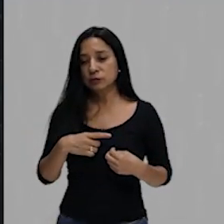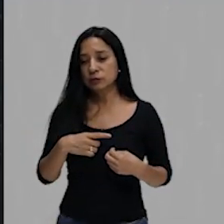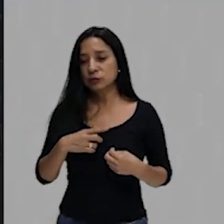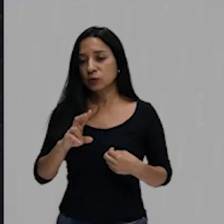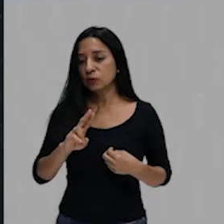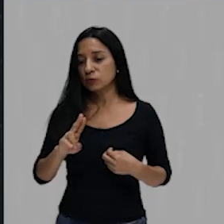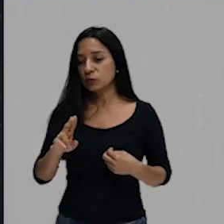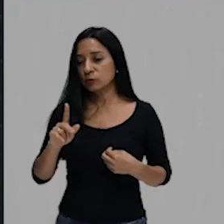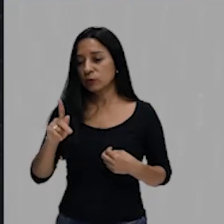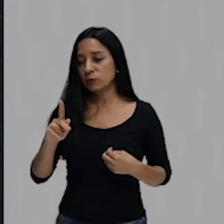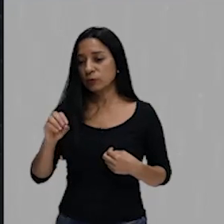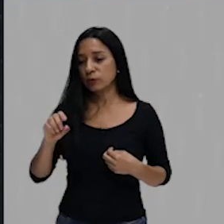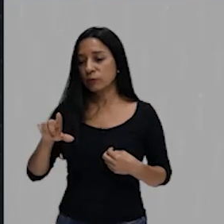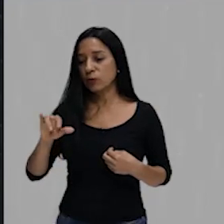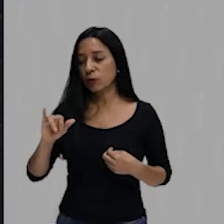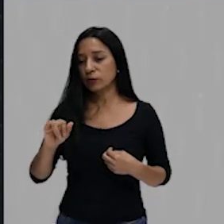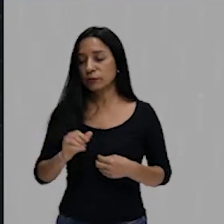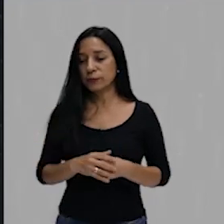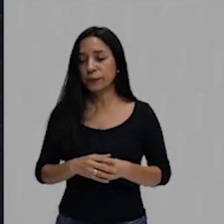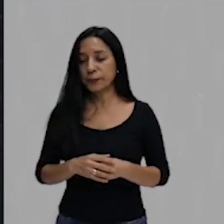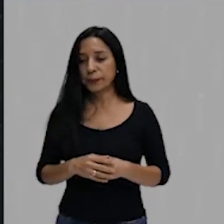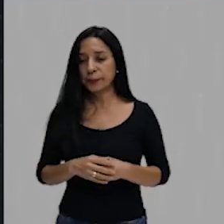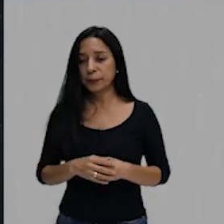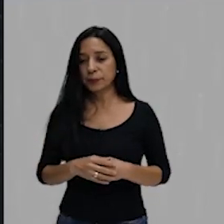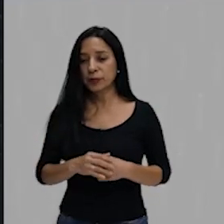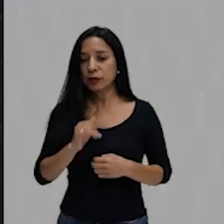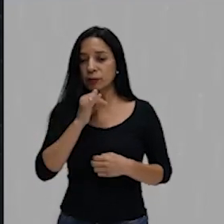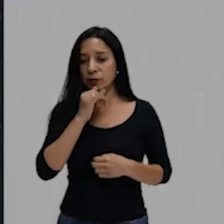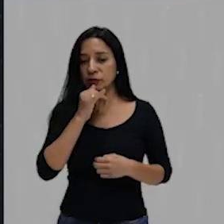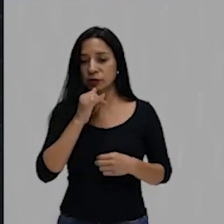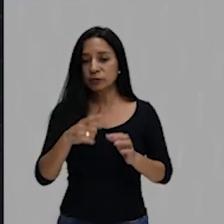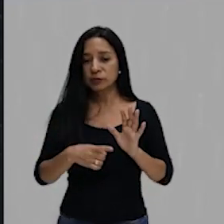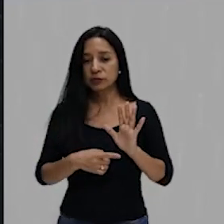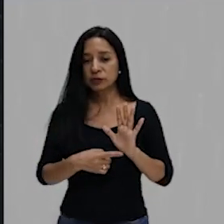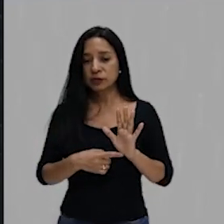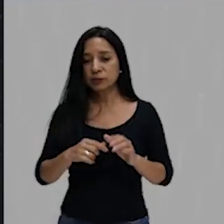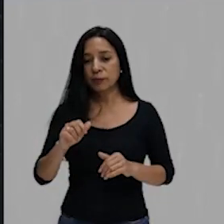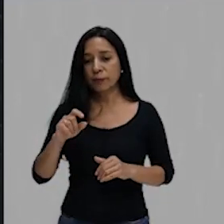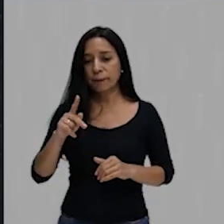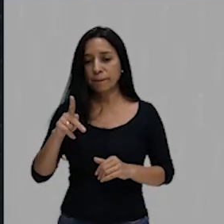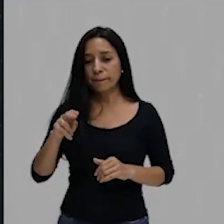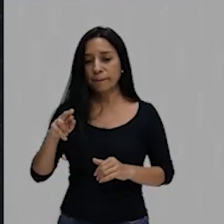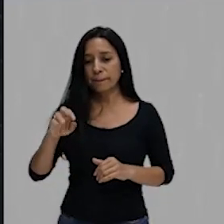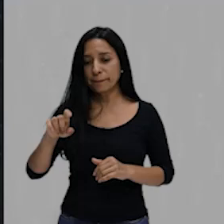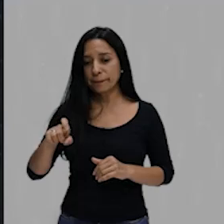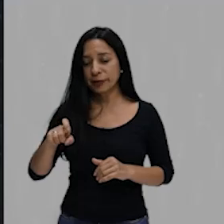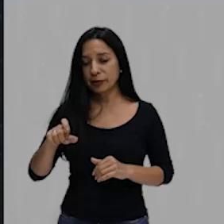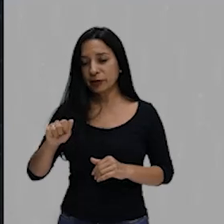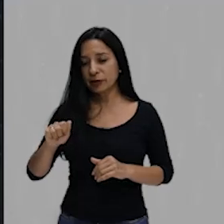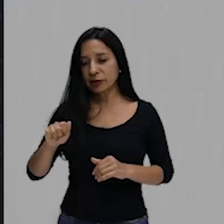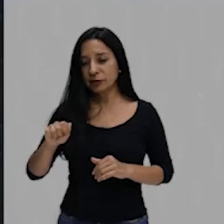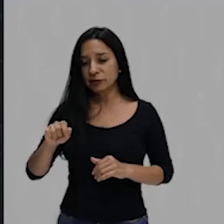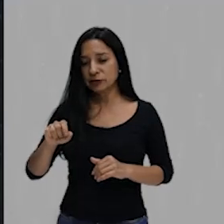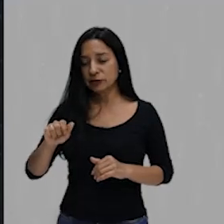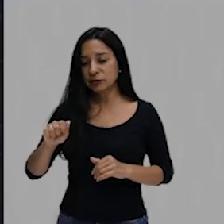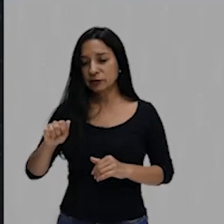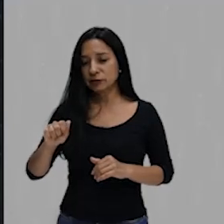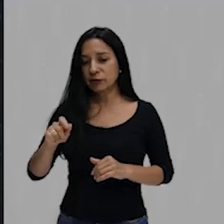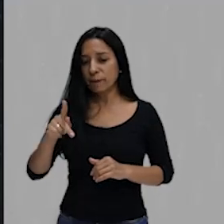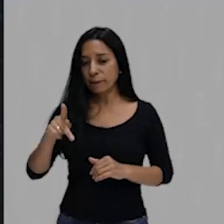de polidactilia. Por exemplo, aqui nós temos a polidactilia pré-axial, que a gente chama de